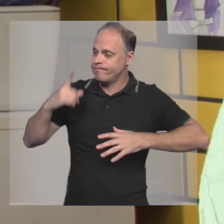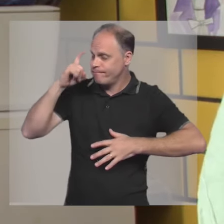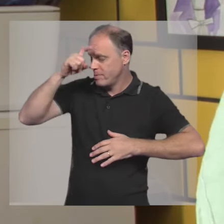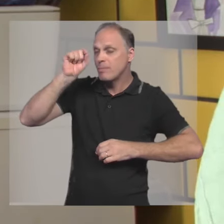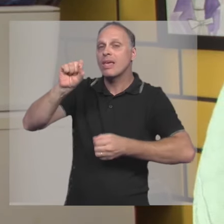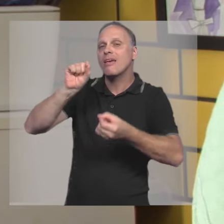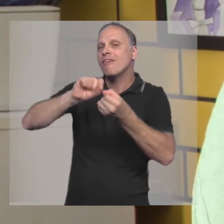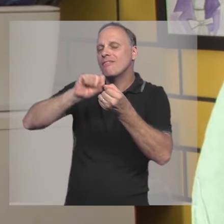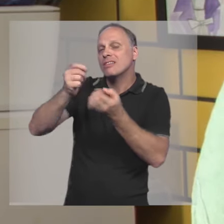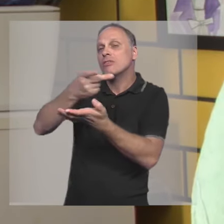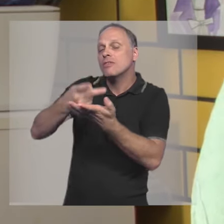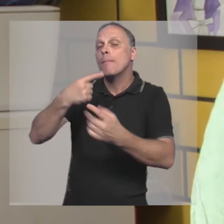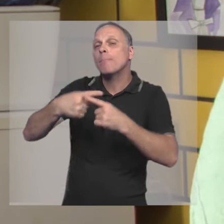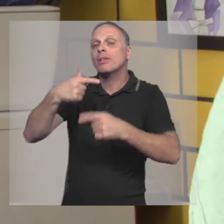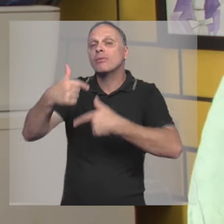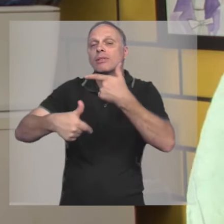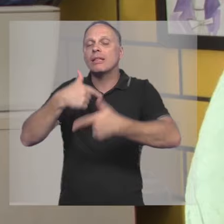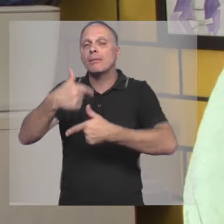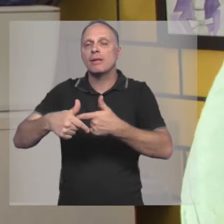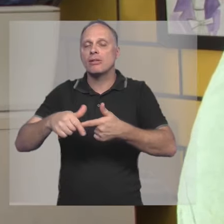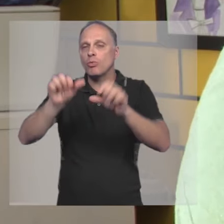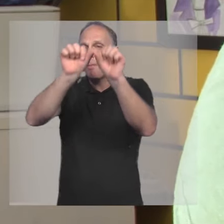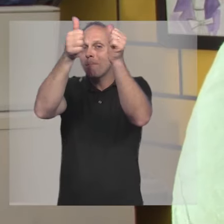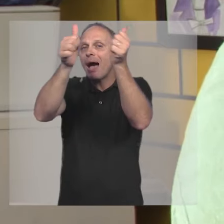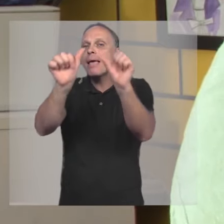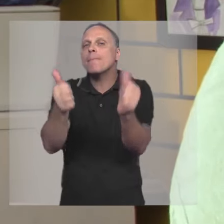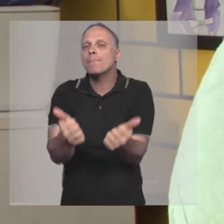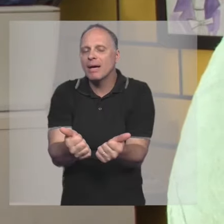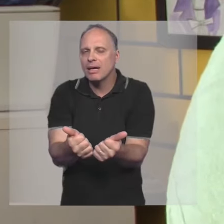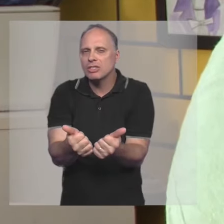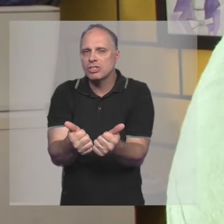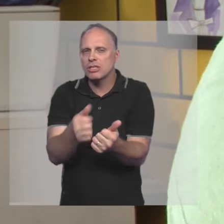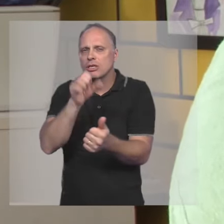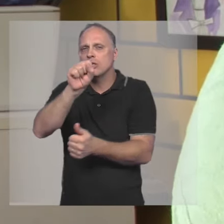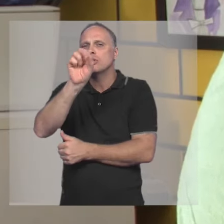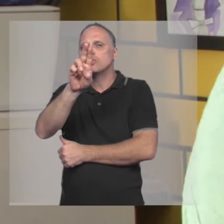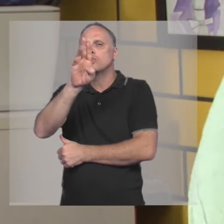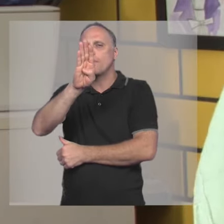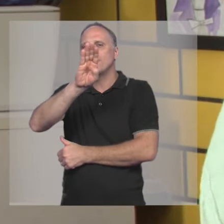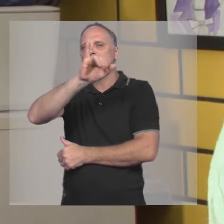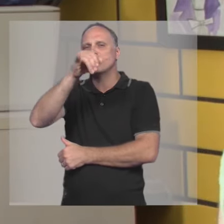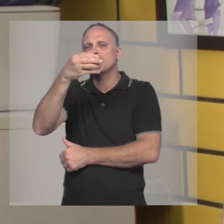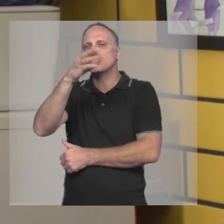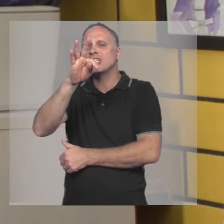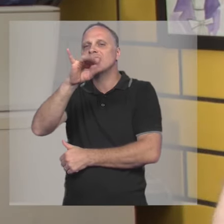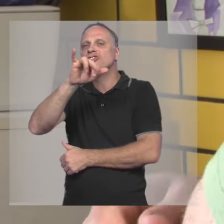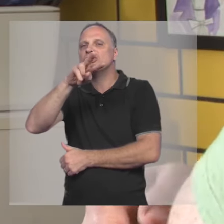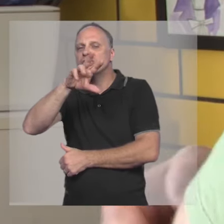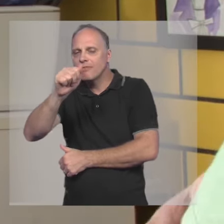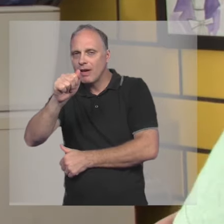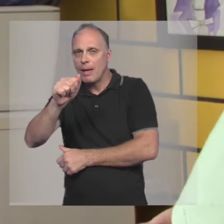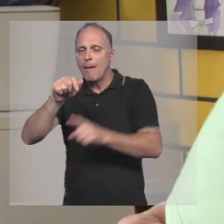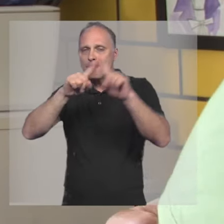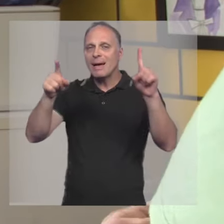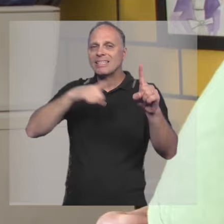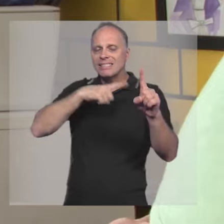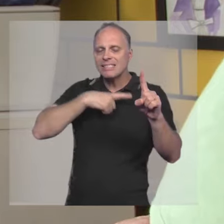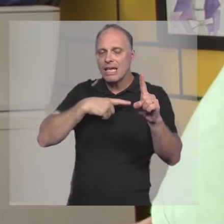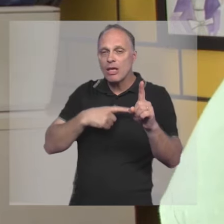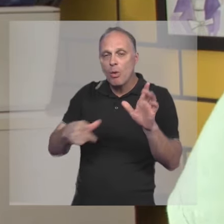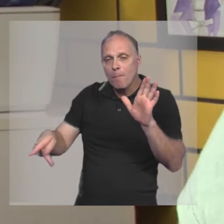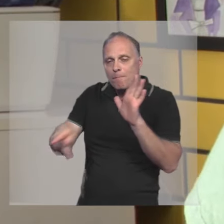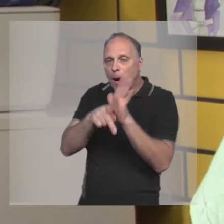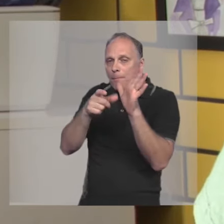produzir, porque tu tá trabalhando com uma imagem, ela é subjetiva do ponto de vista da produção, mas que ela